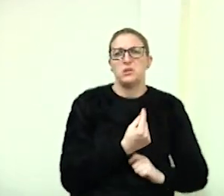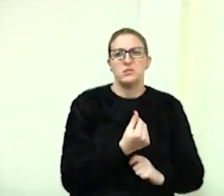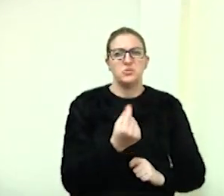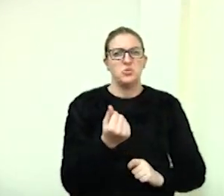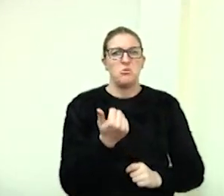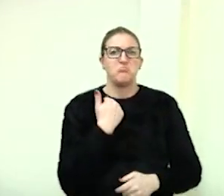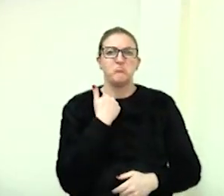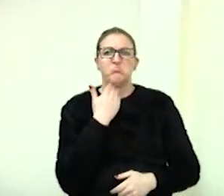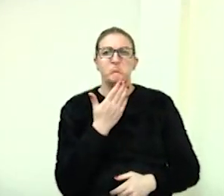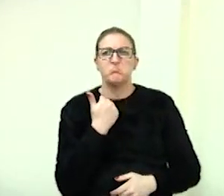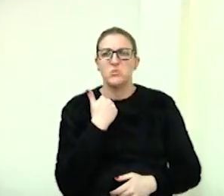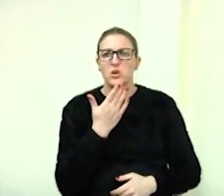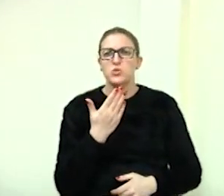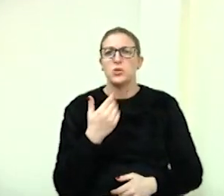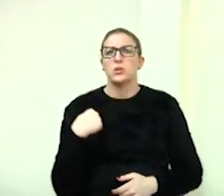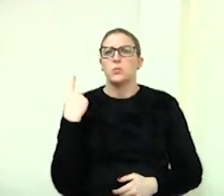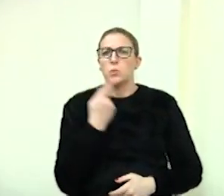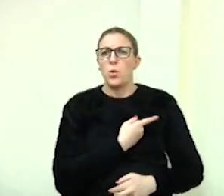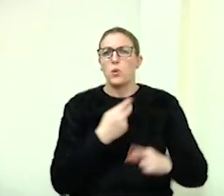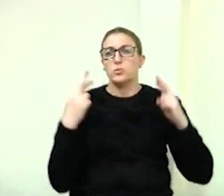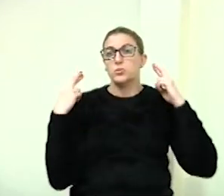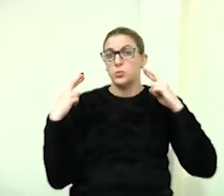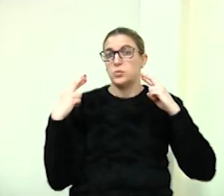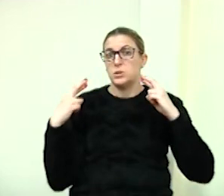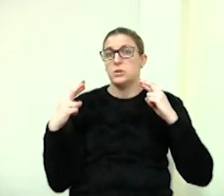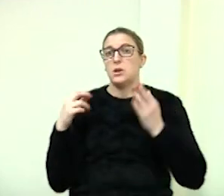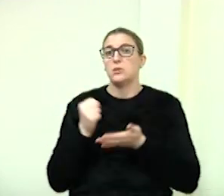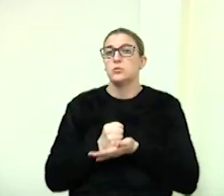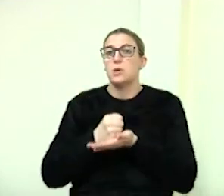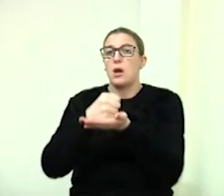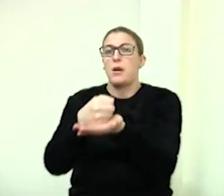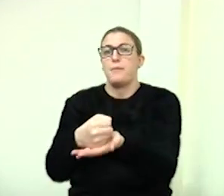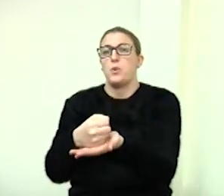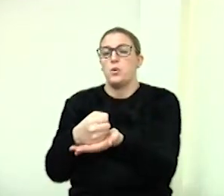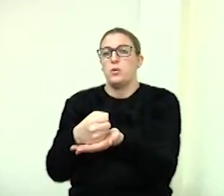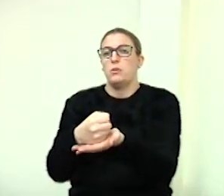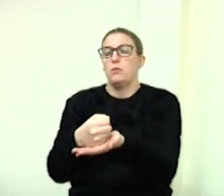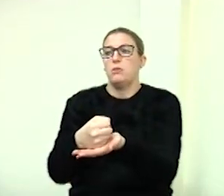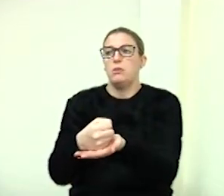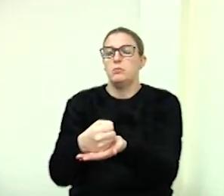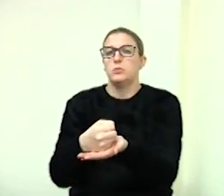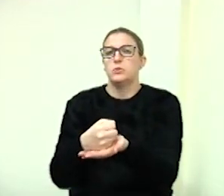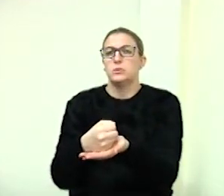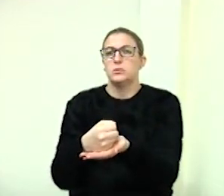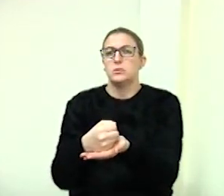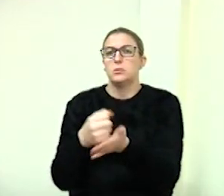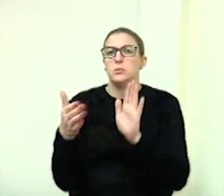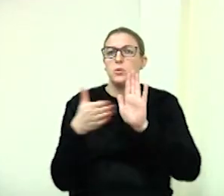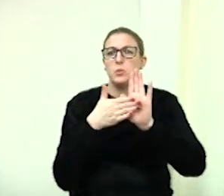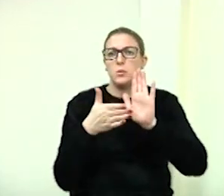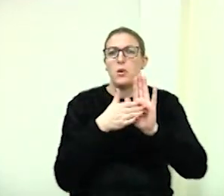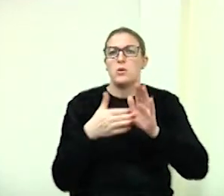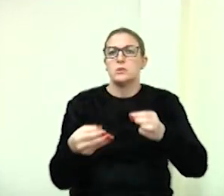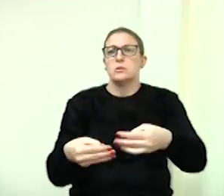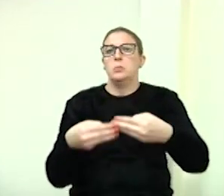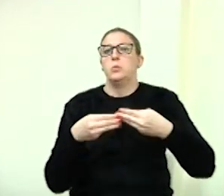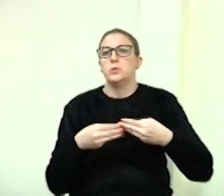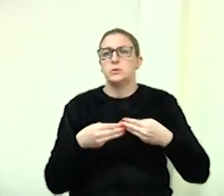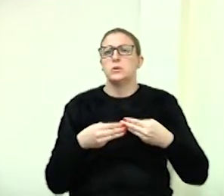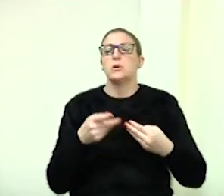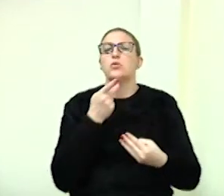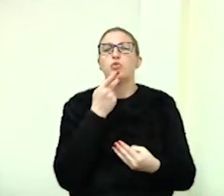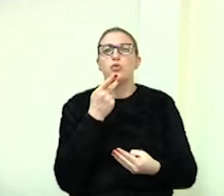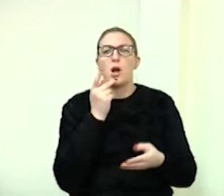certeza, é uma delas, então a gente torce, a gente corrobora com o que o pessoal propôs, através da moção, dizer que a bancada